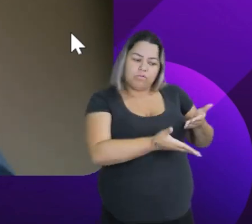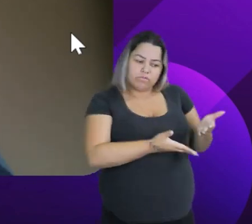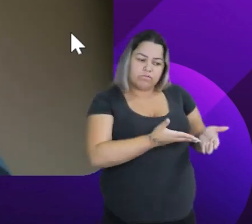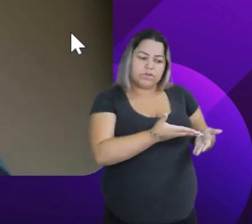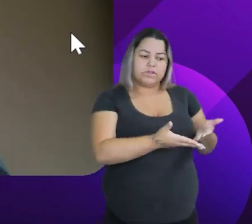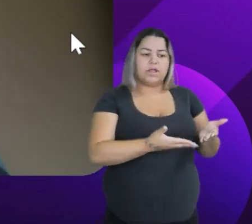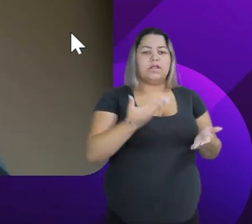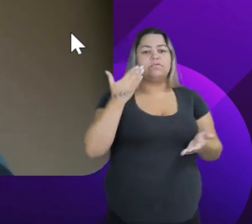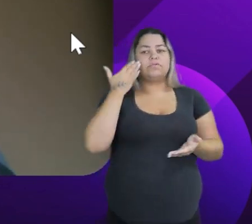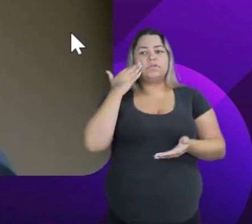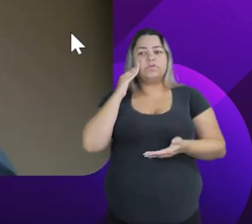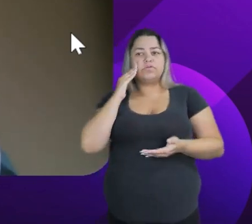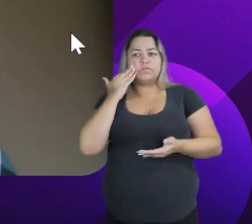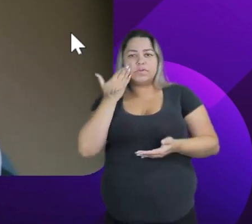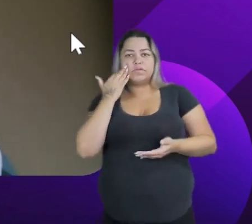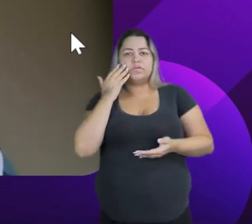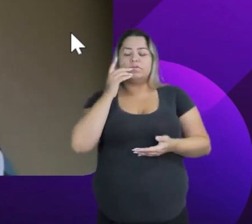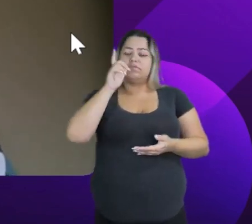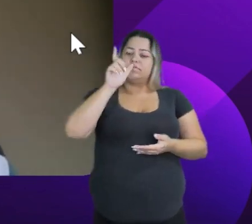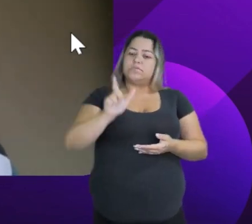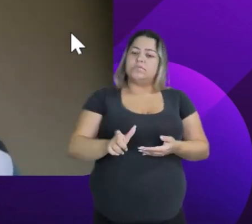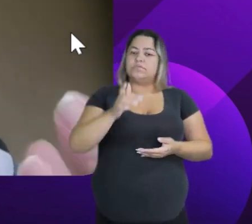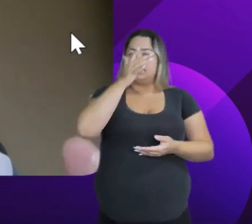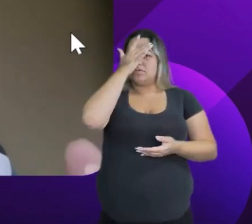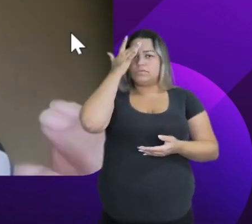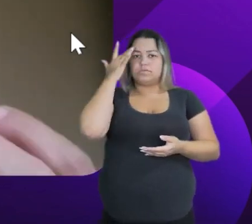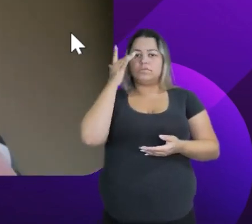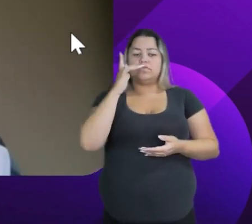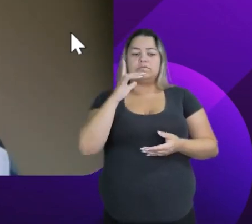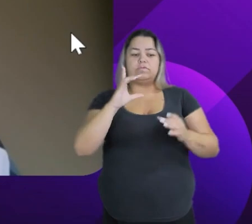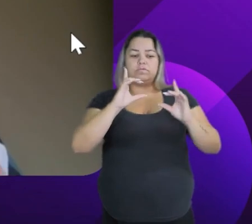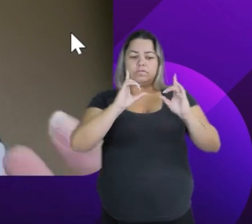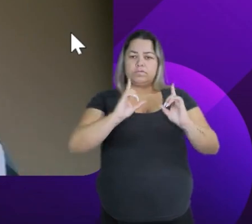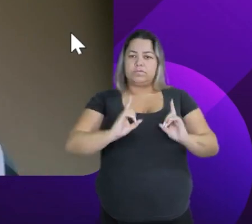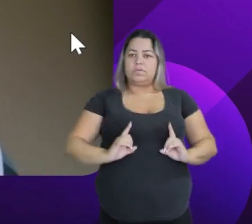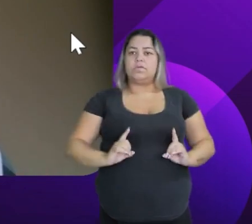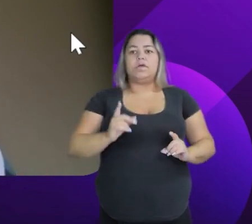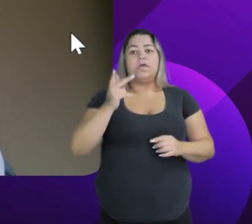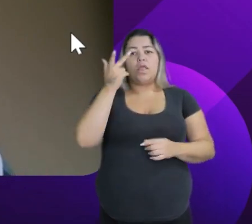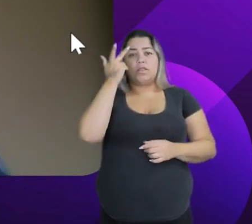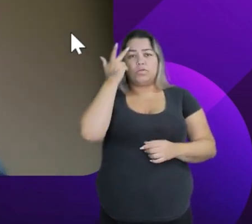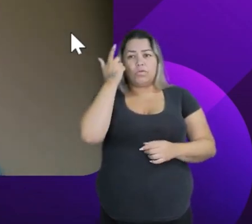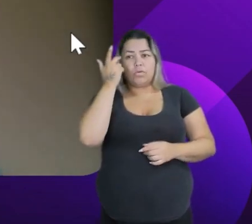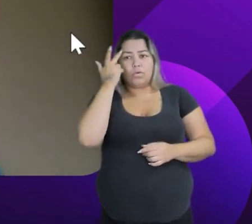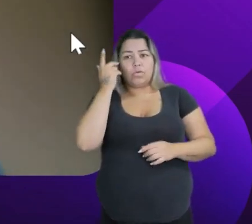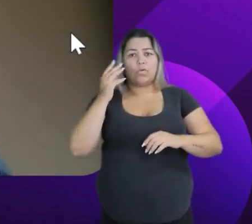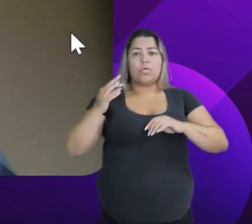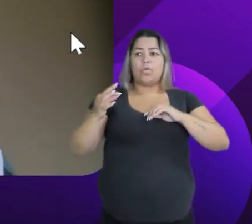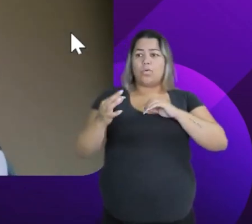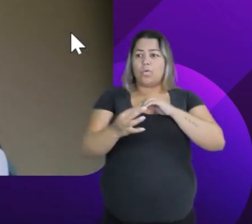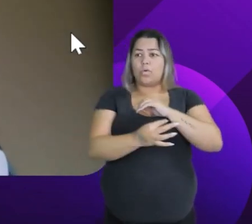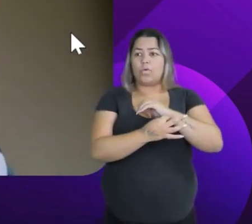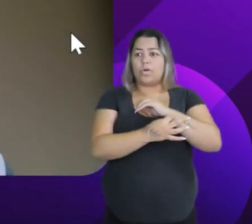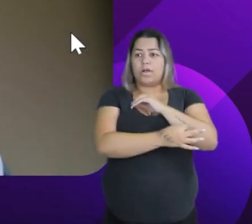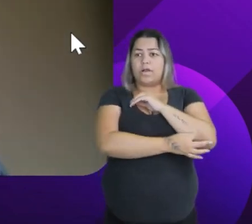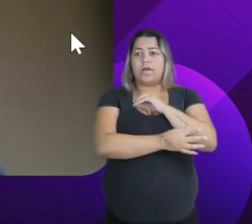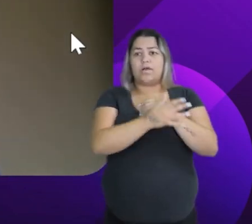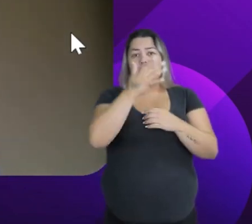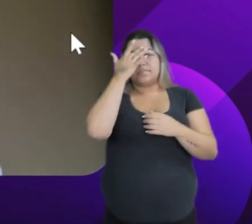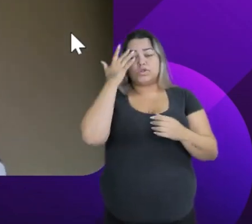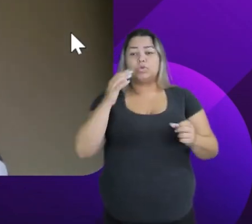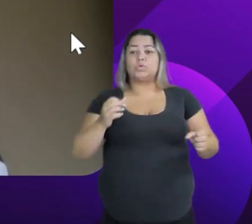pensa na pessoa com deficiência, é muito comum um arquiteto urbanista pensar numa pessoa